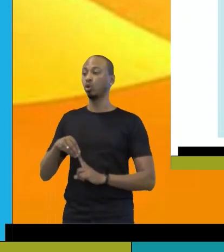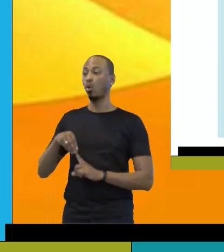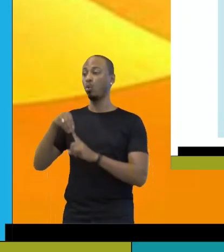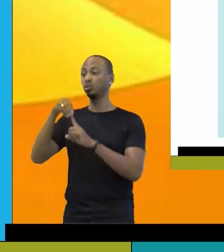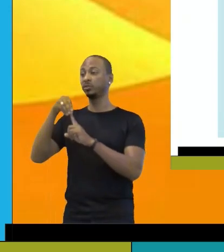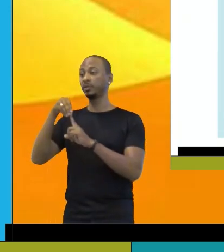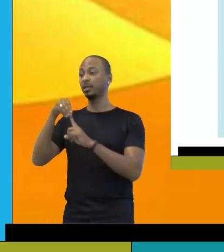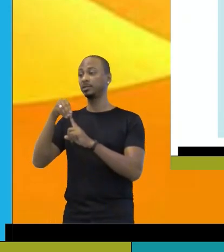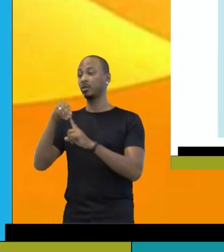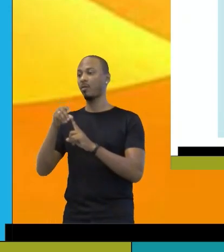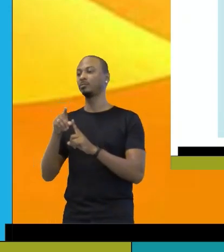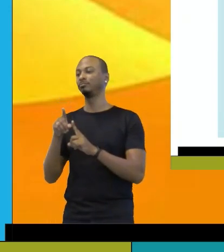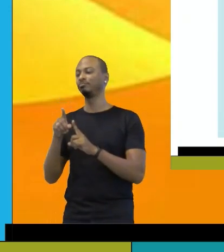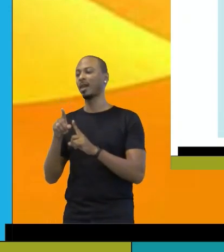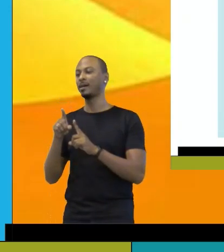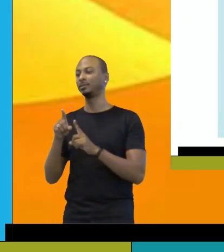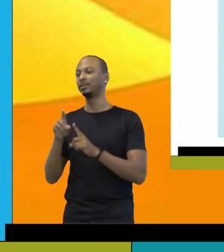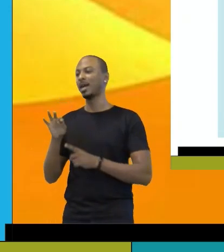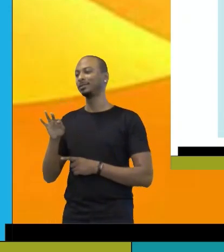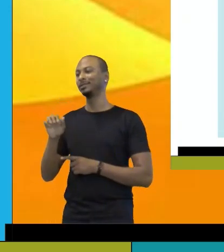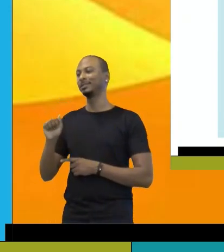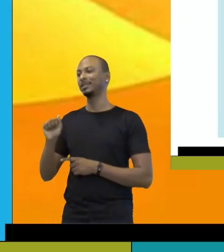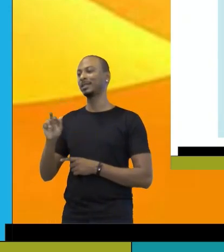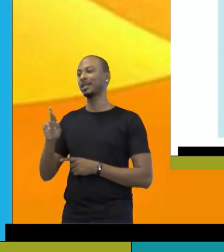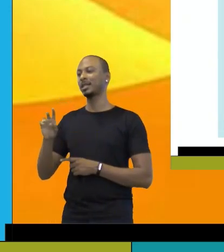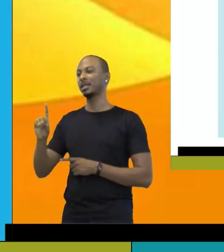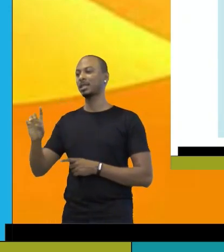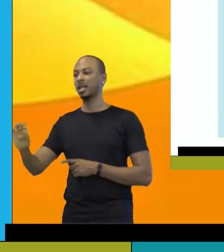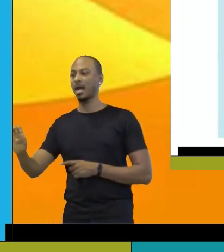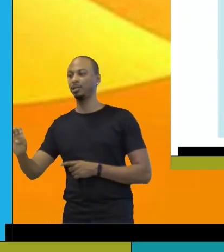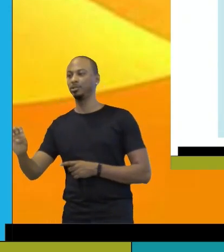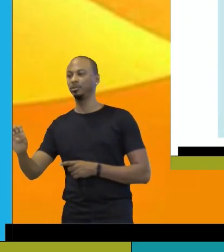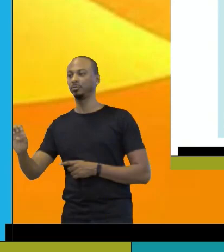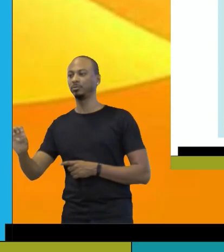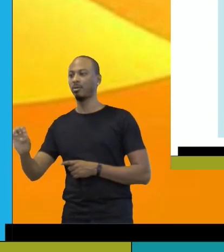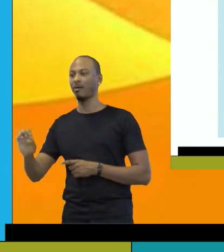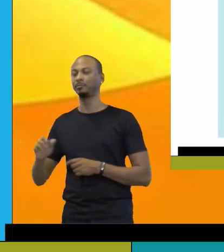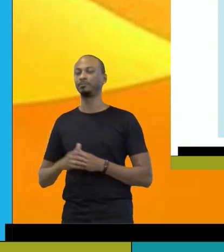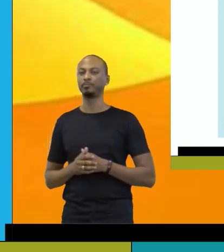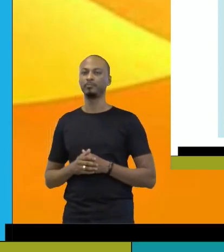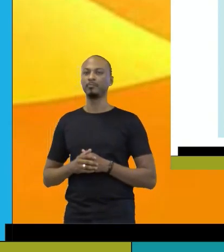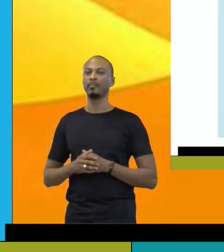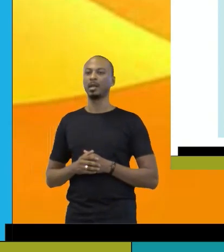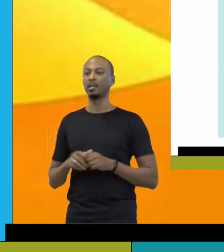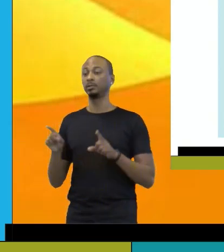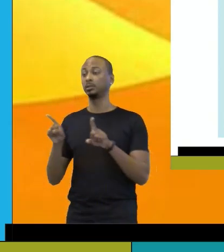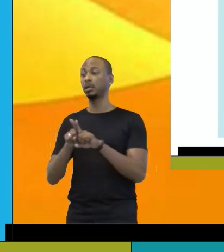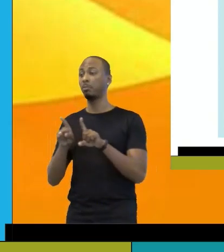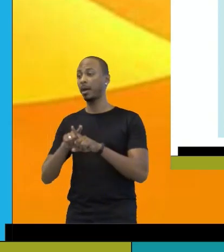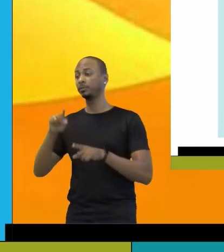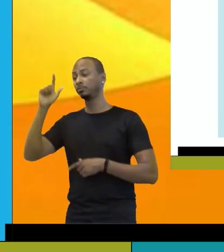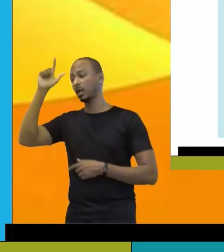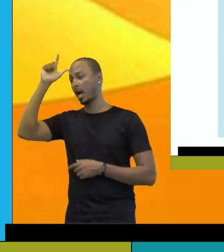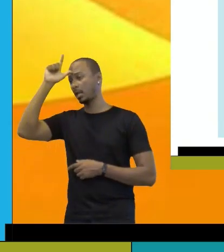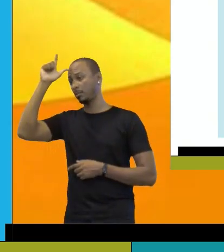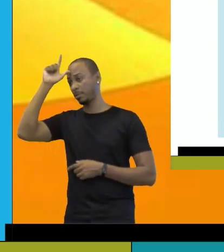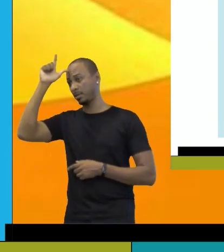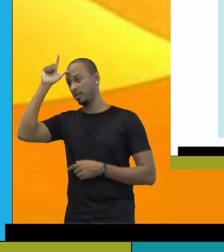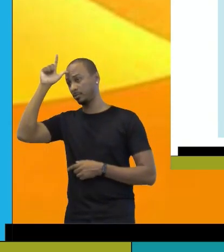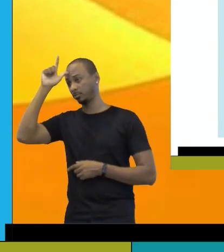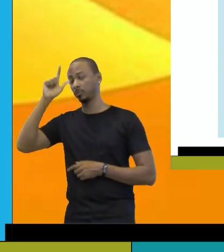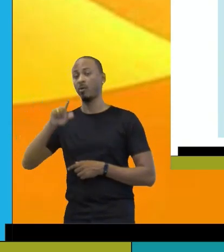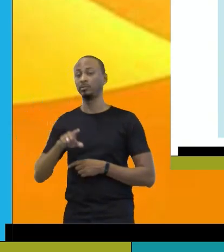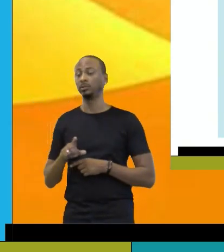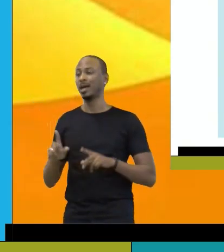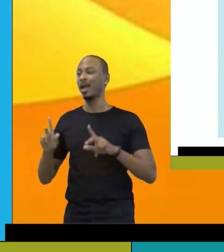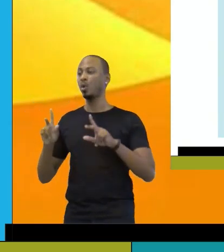a se unificar tardiamente. É importante dizer que além da Itália tivemos também a Alemanha naquela ocasião. E a